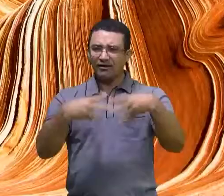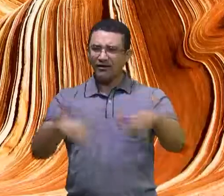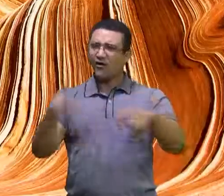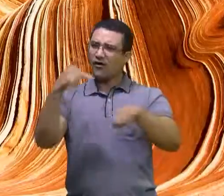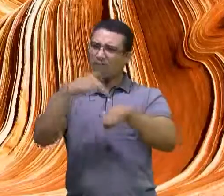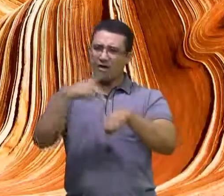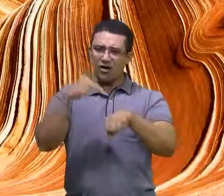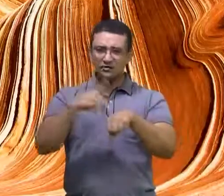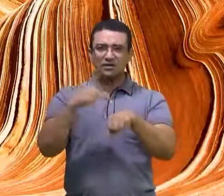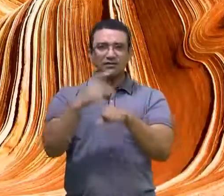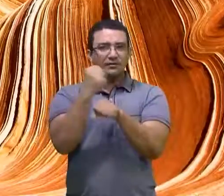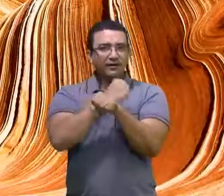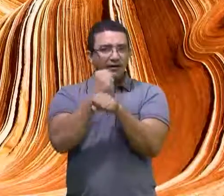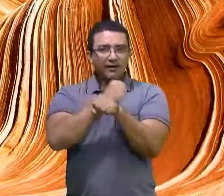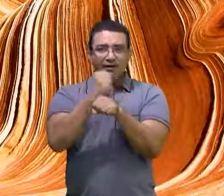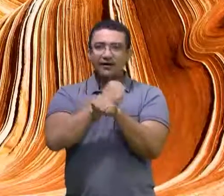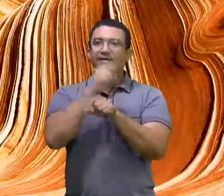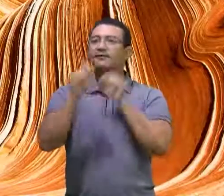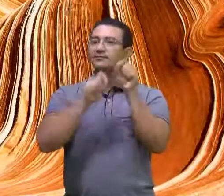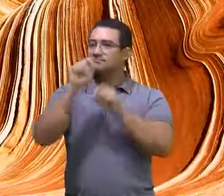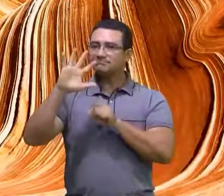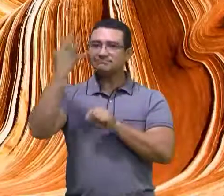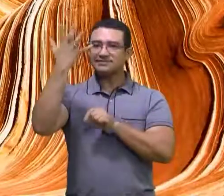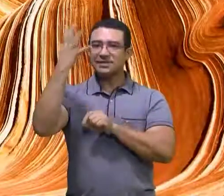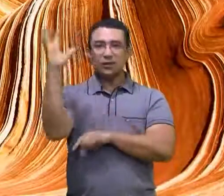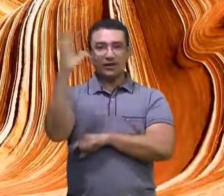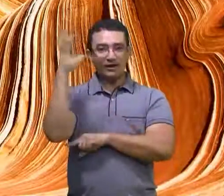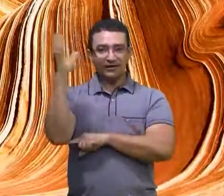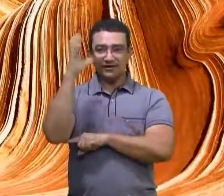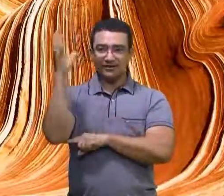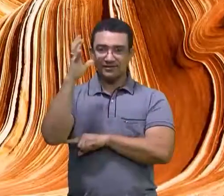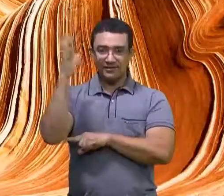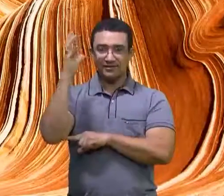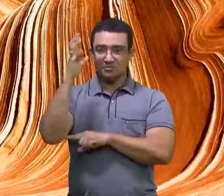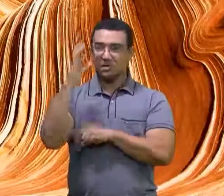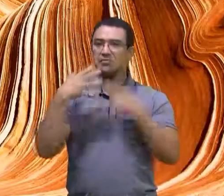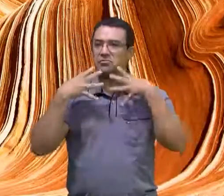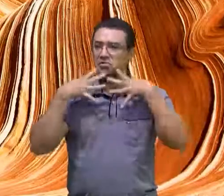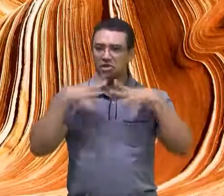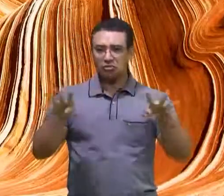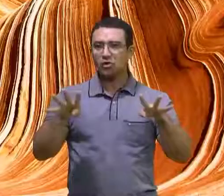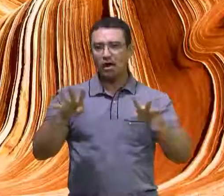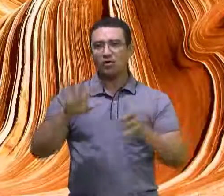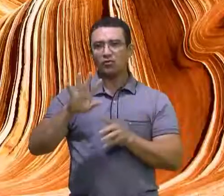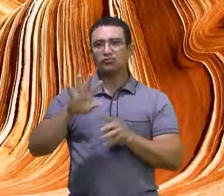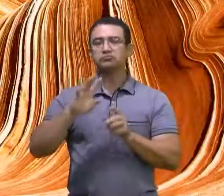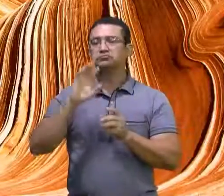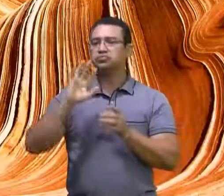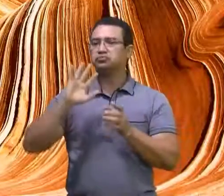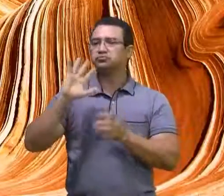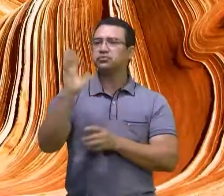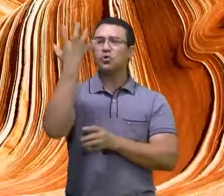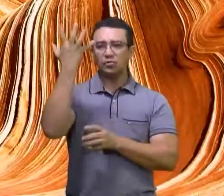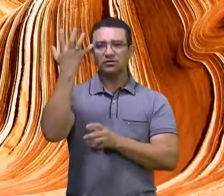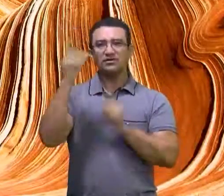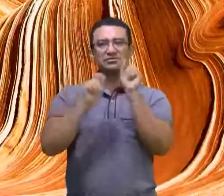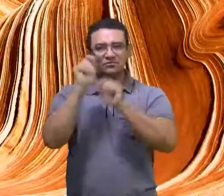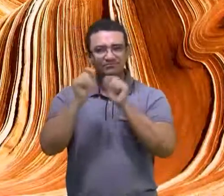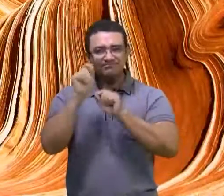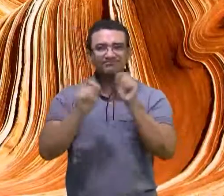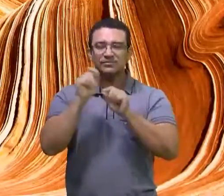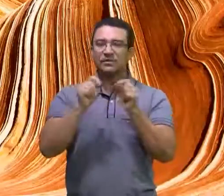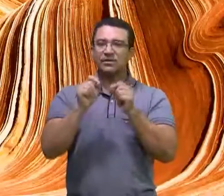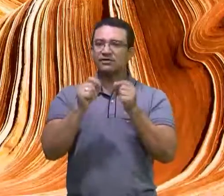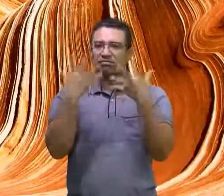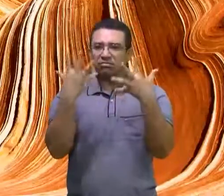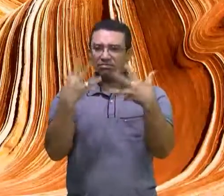por um fenômeno que a gente chama de intemperismo. E o temperismo ele é uma ação natural que acontece com o desgaste